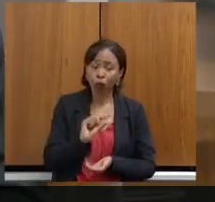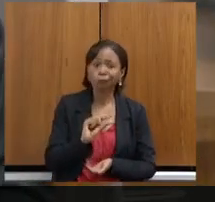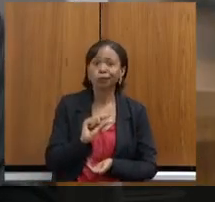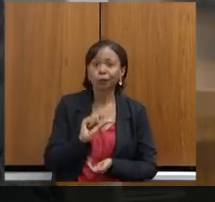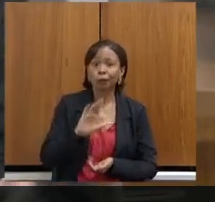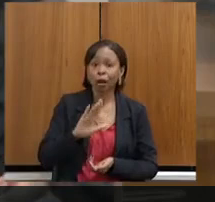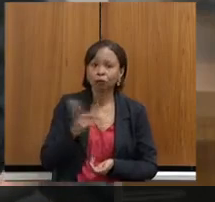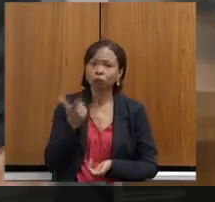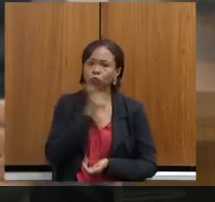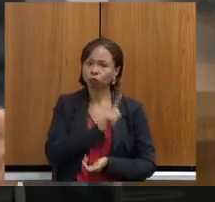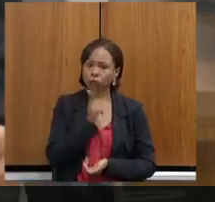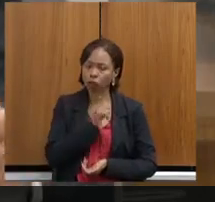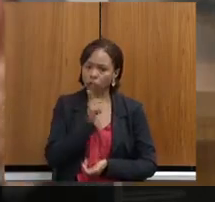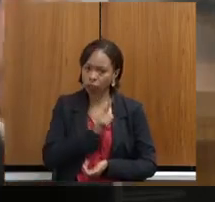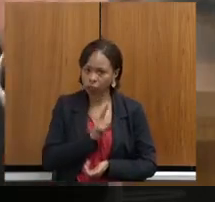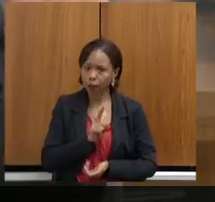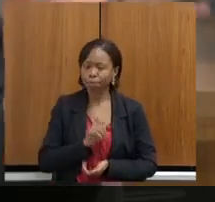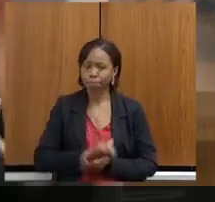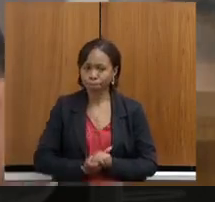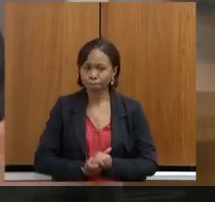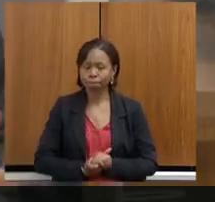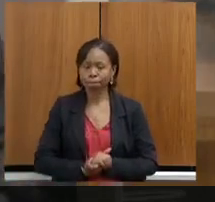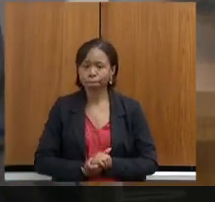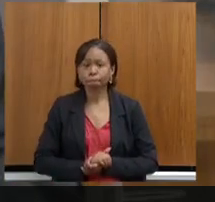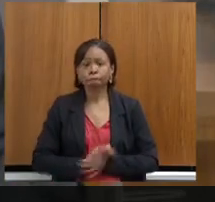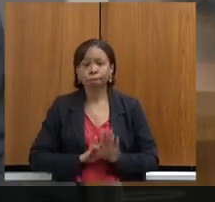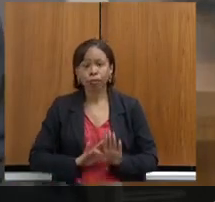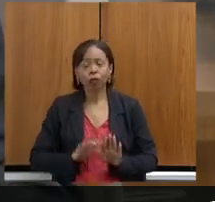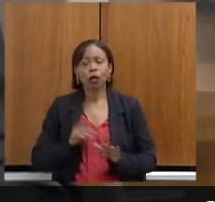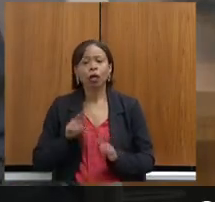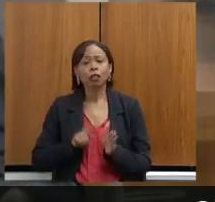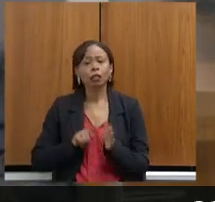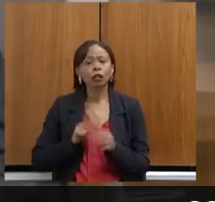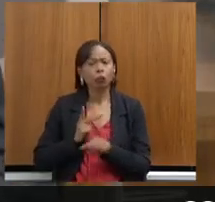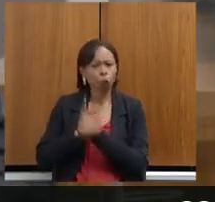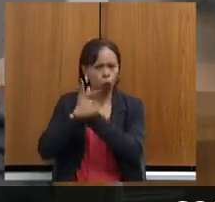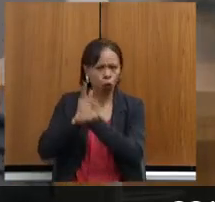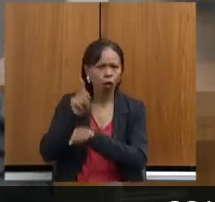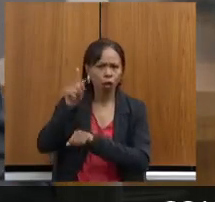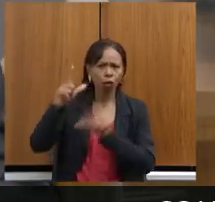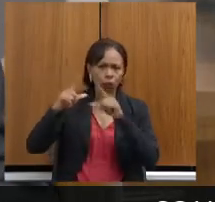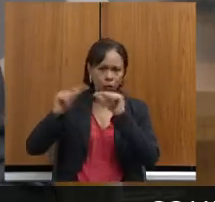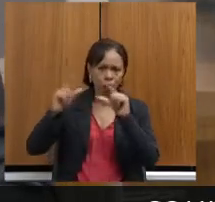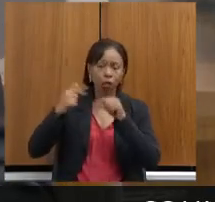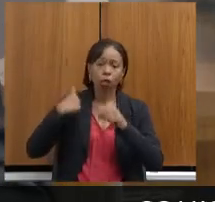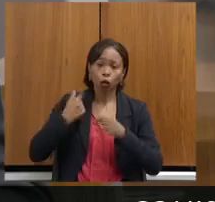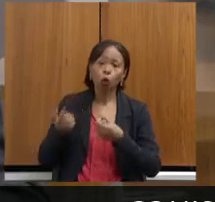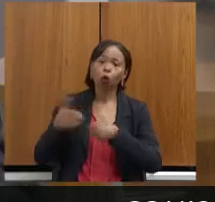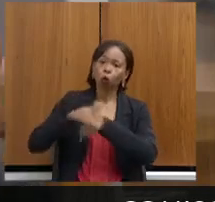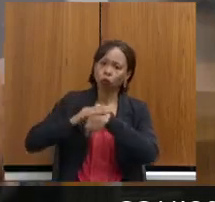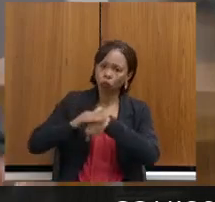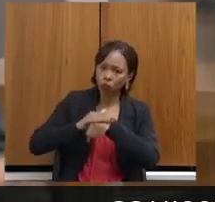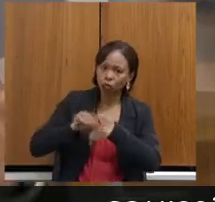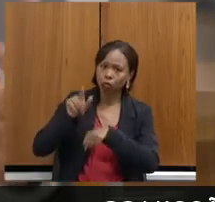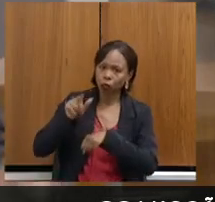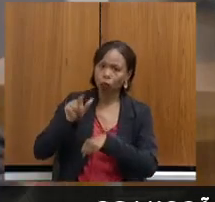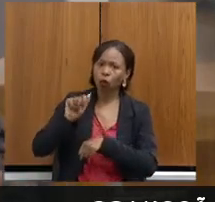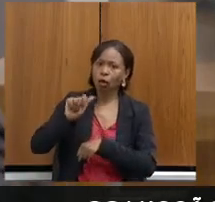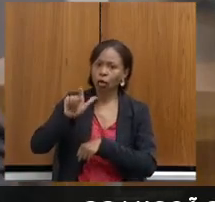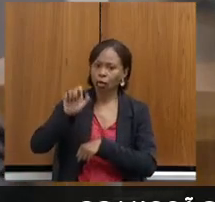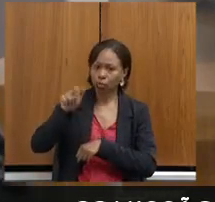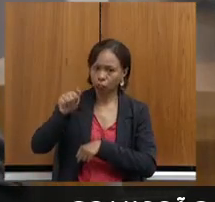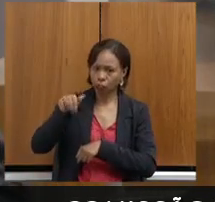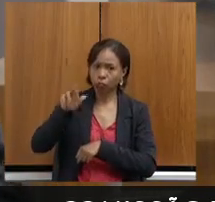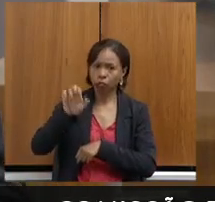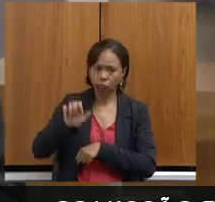efeitos tão essa busca lá em Brasília eu voltei a falar com doutor Alexandre Silveira que é meu colega de